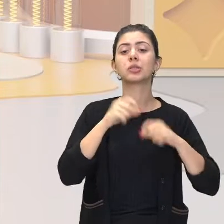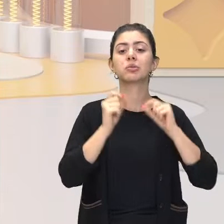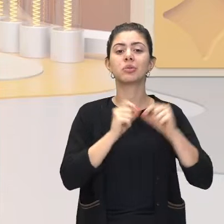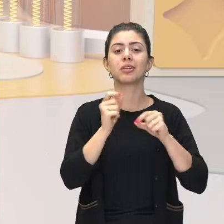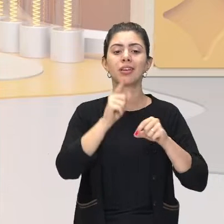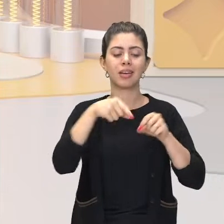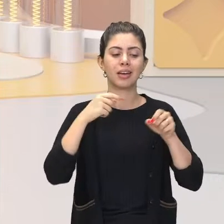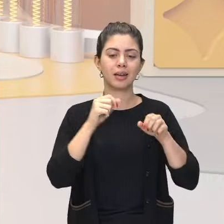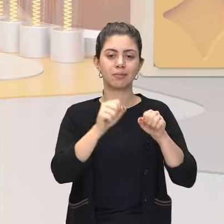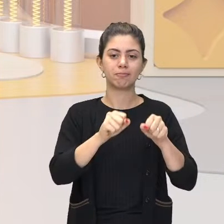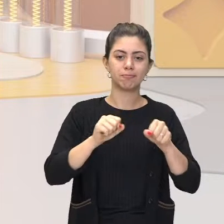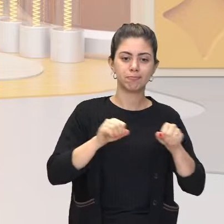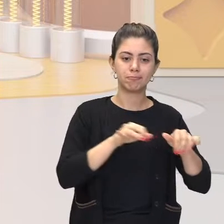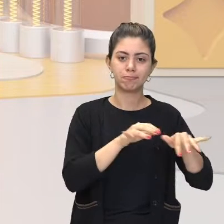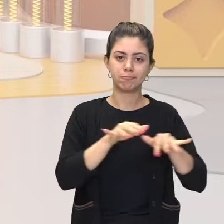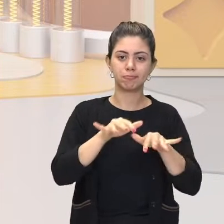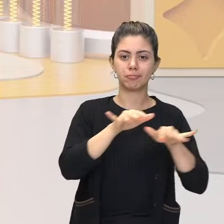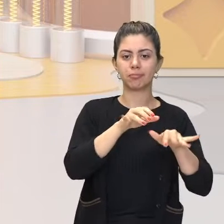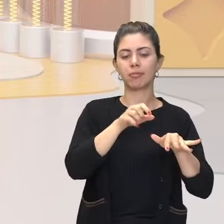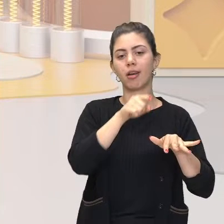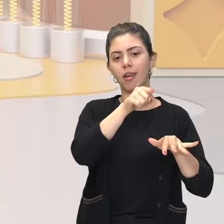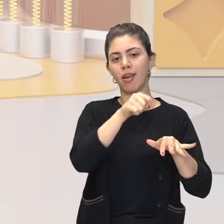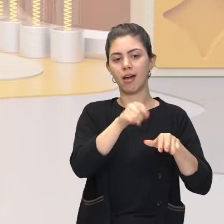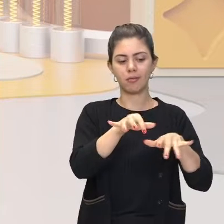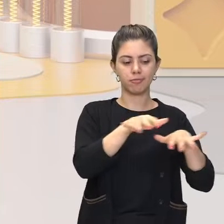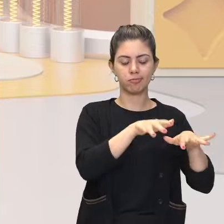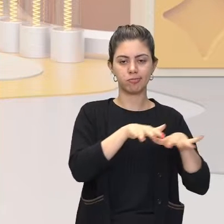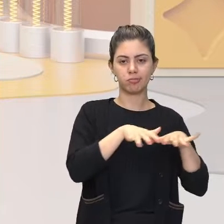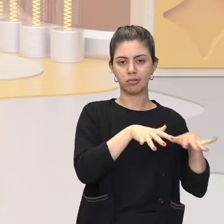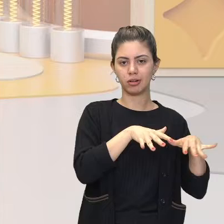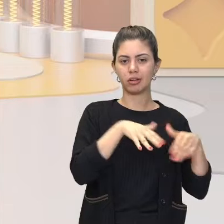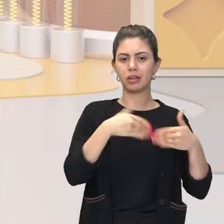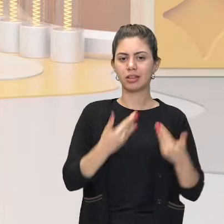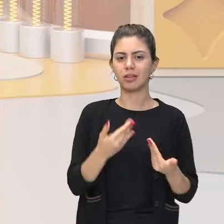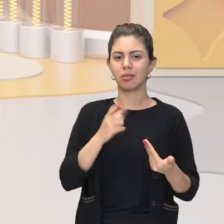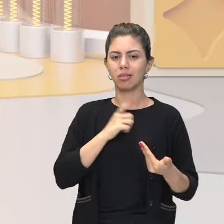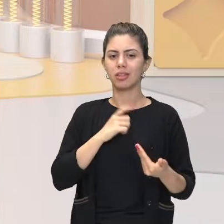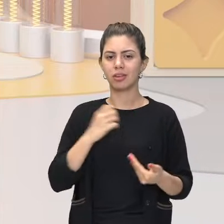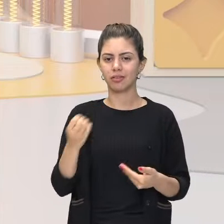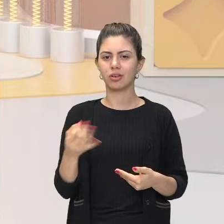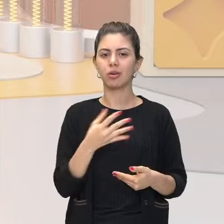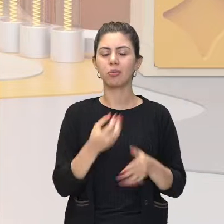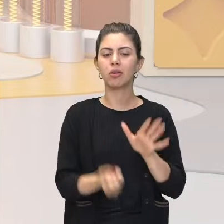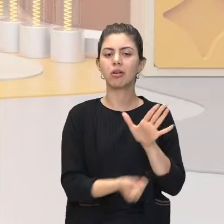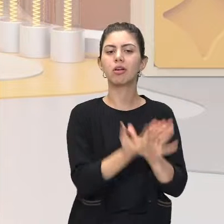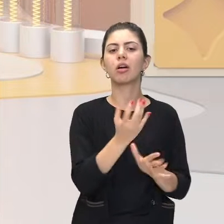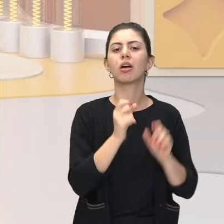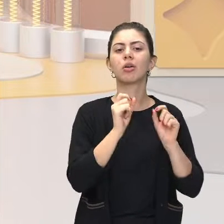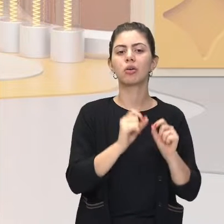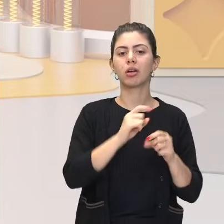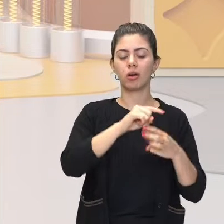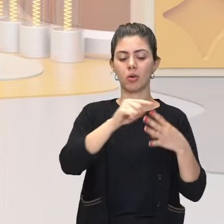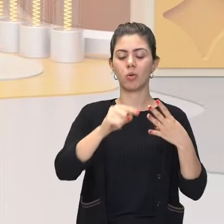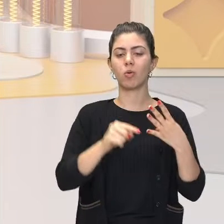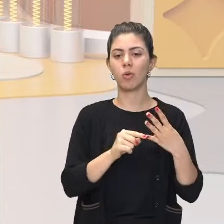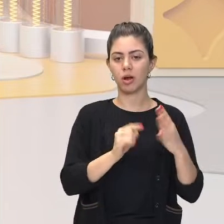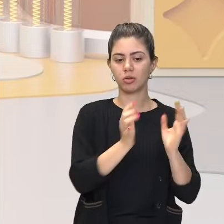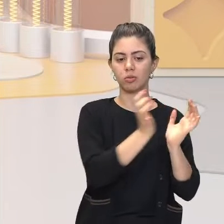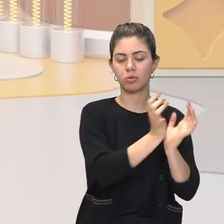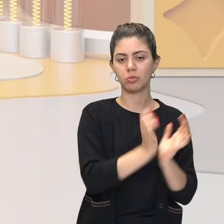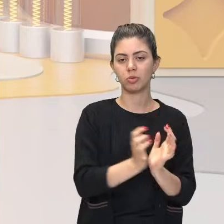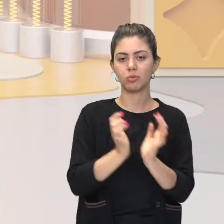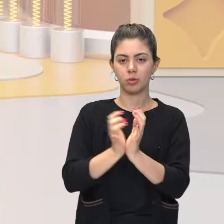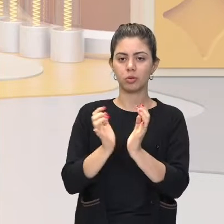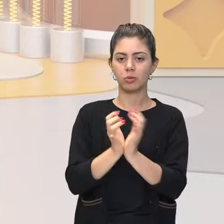ao norte da Península Ibérica. Então, nesse novo posicionamento, eles deram origem a 4 importantes